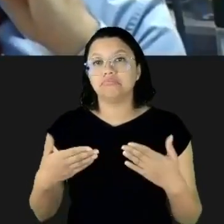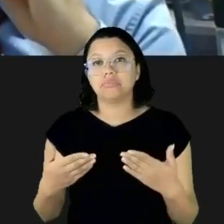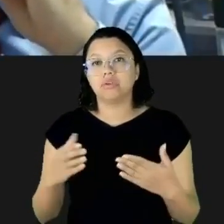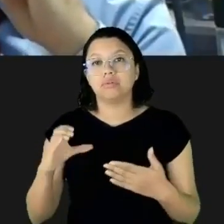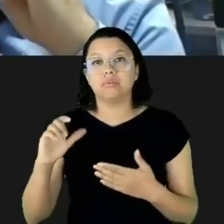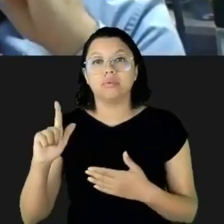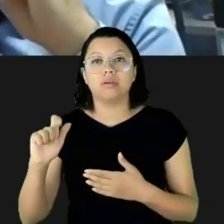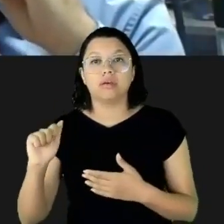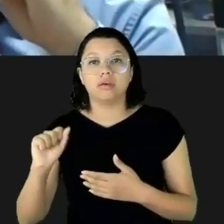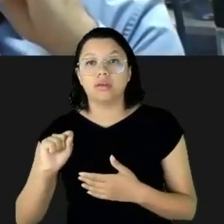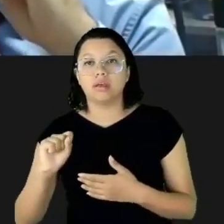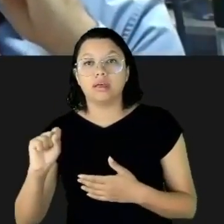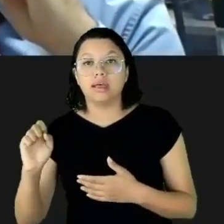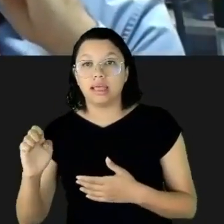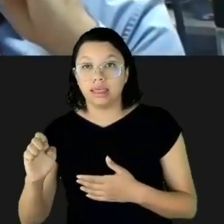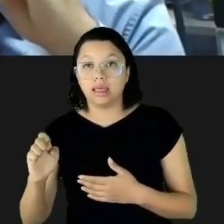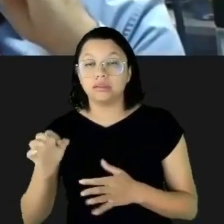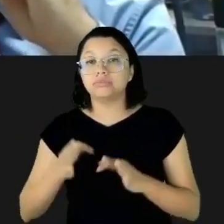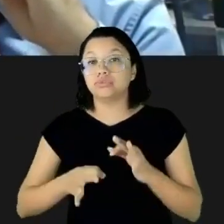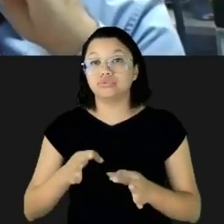uma classe judicial